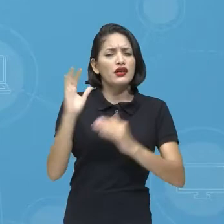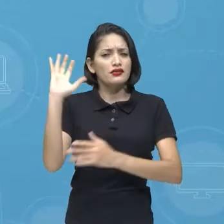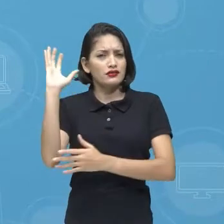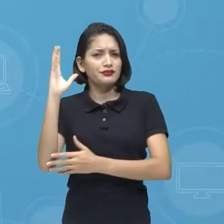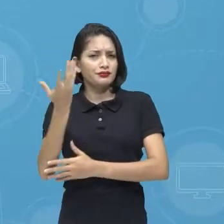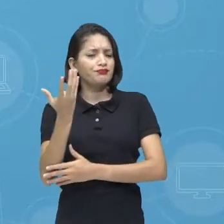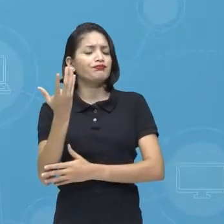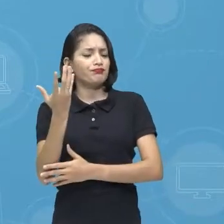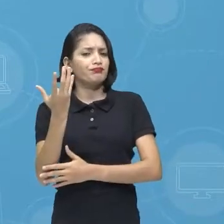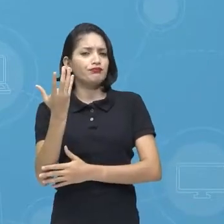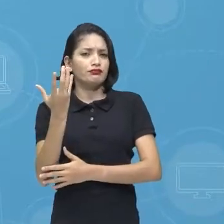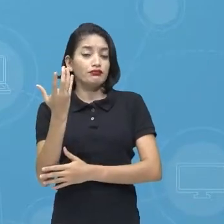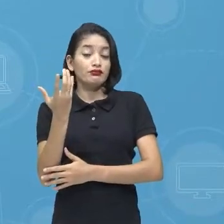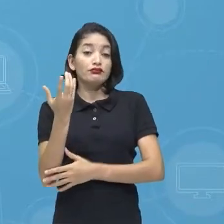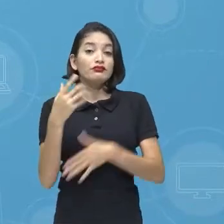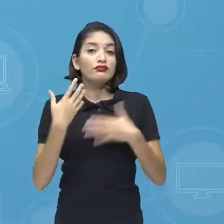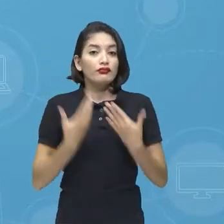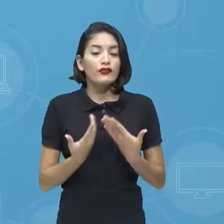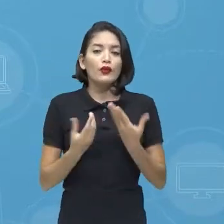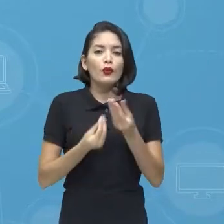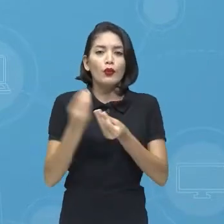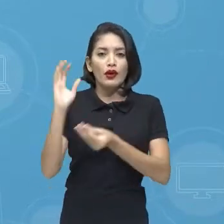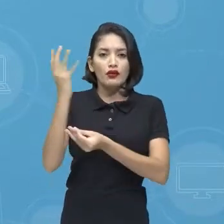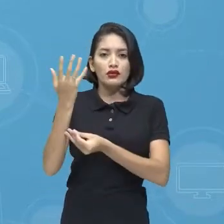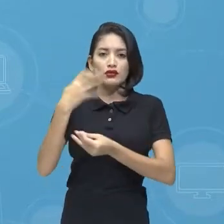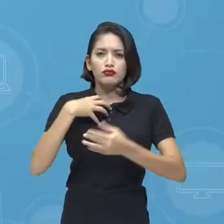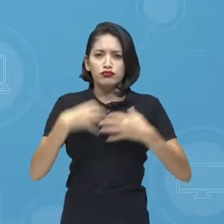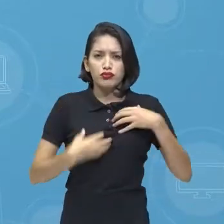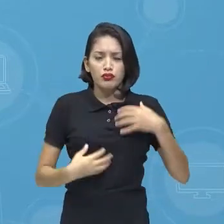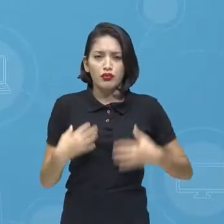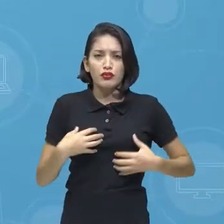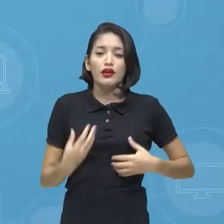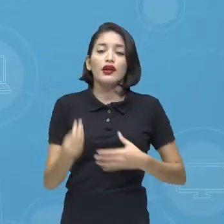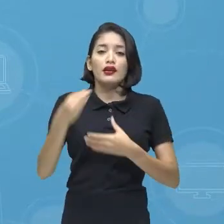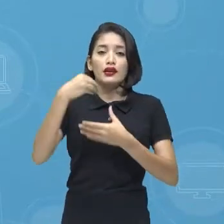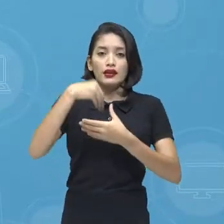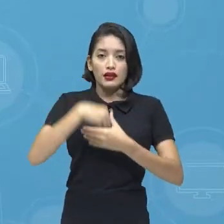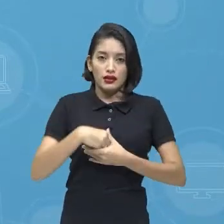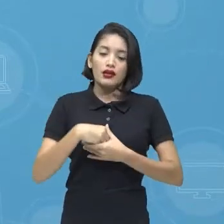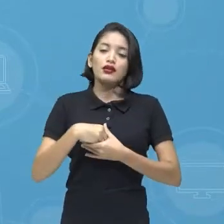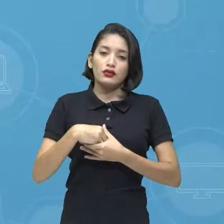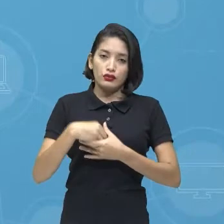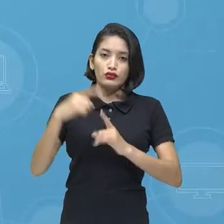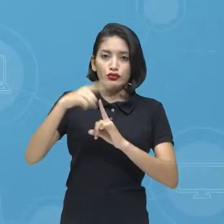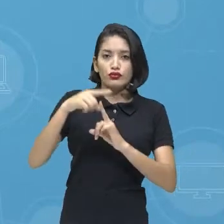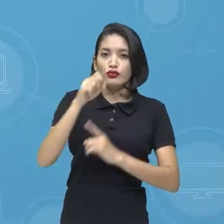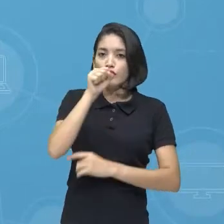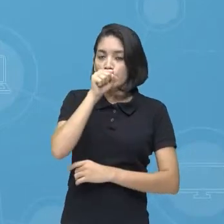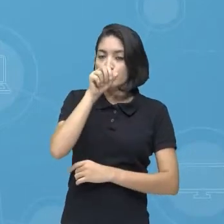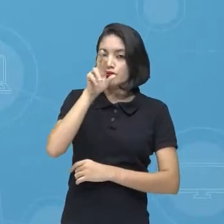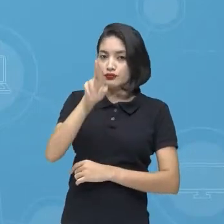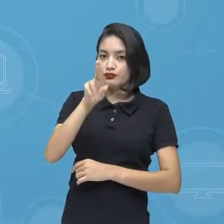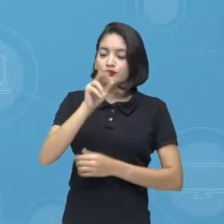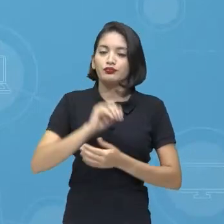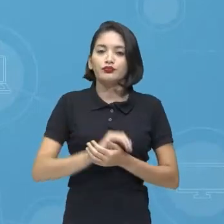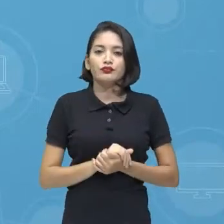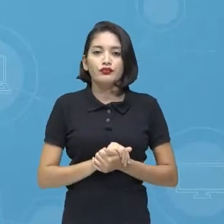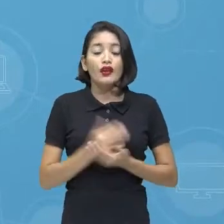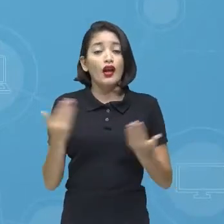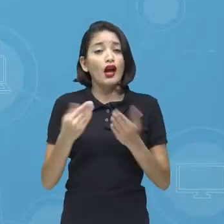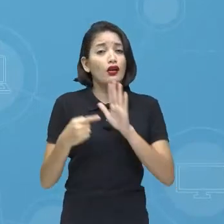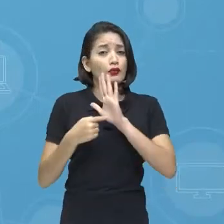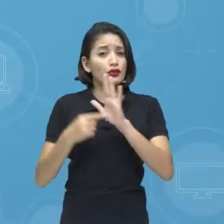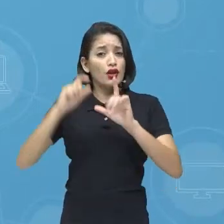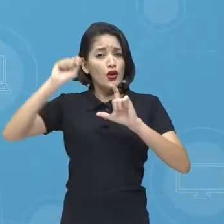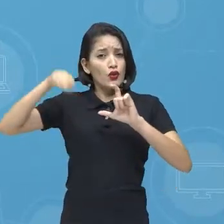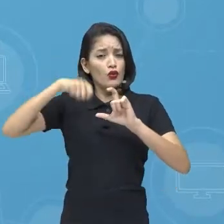realiza, ele acontece através dos órgãos que fazem parte do sistema respiratório. E a gente vai mostrar um vídeo para